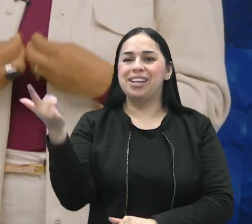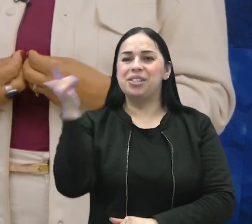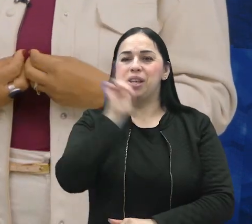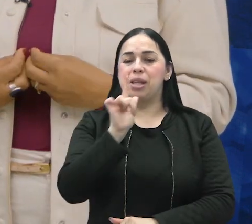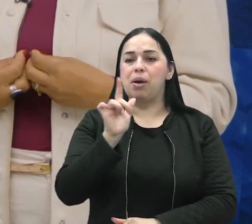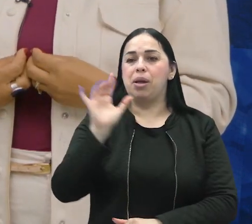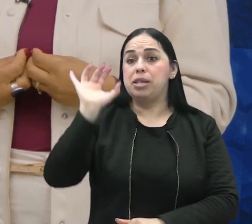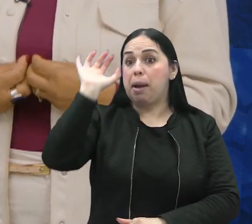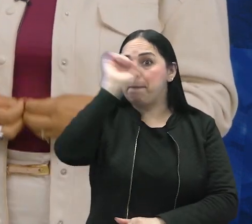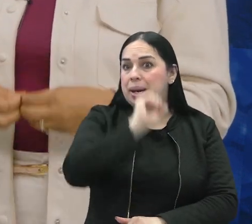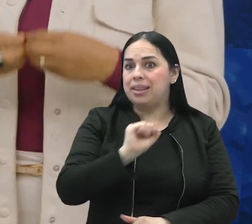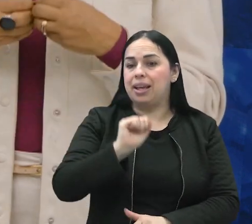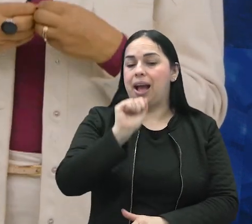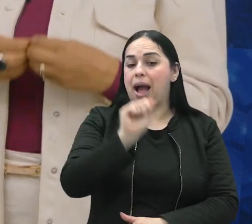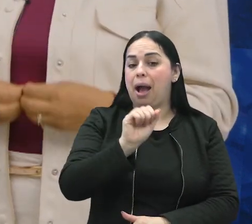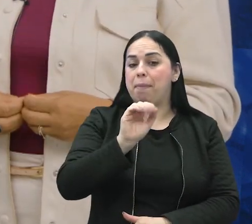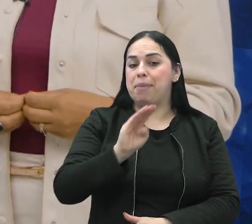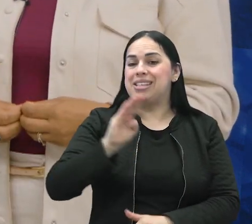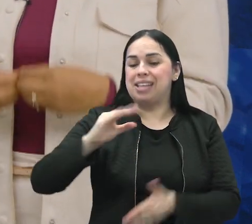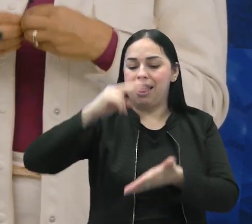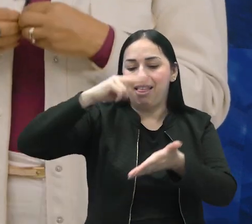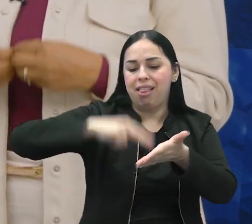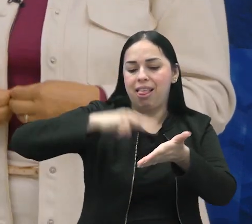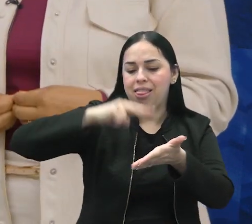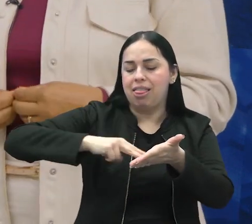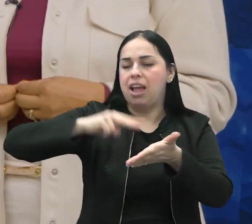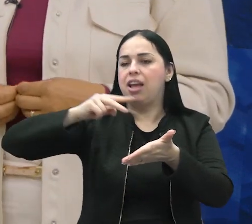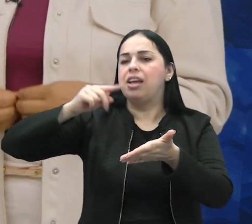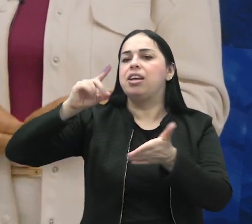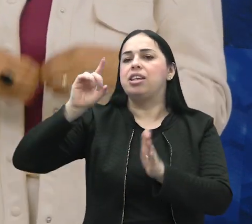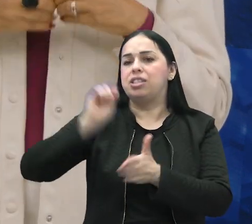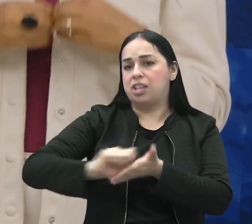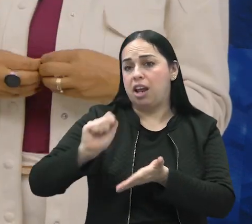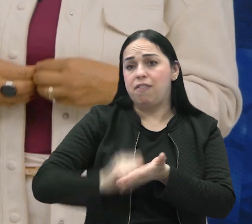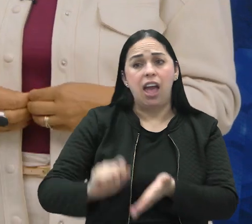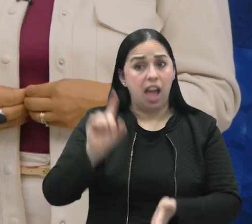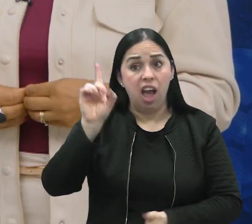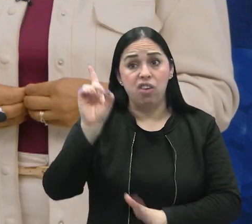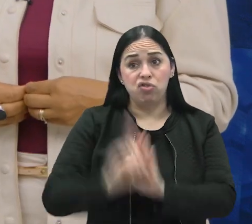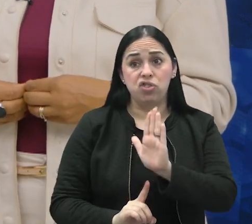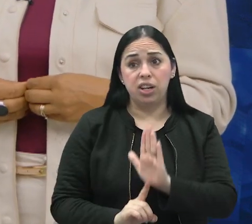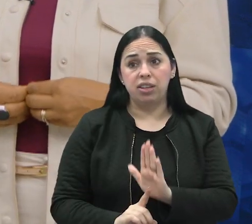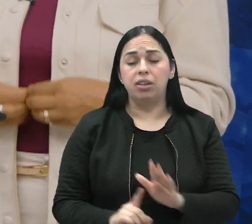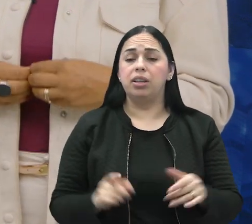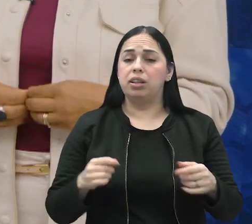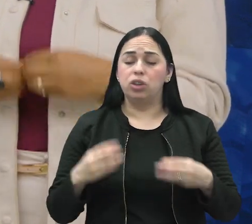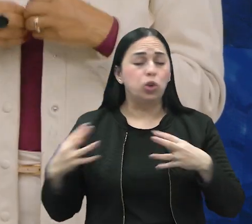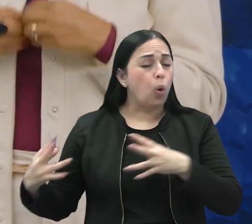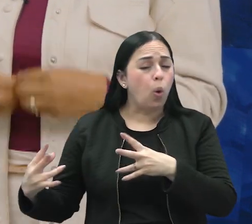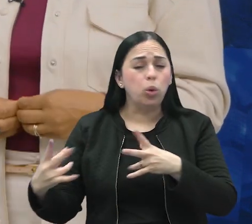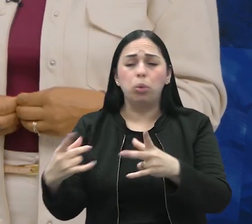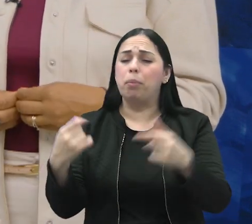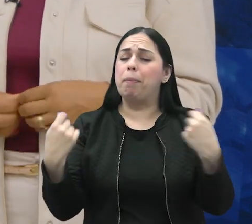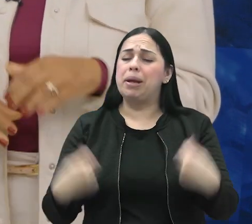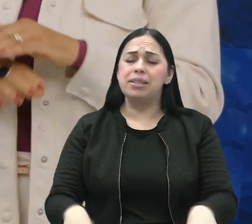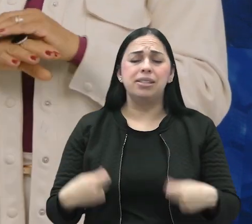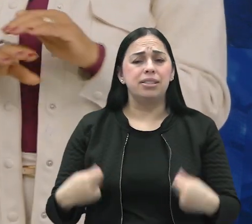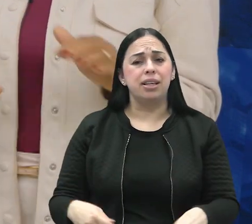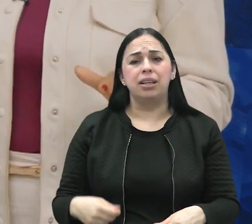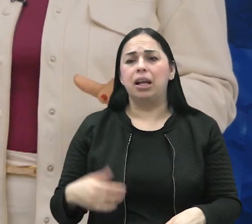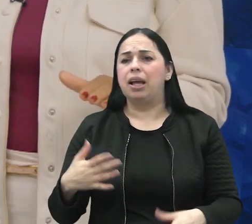esse direito, né? A alfabetização é um direito que está na Constituição. Então, um direito que ele tem que ser